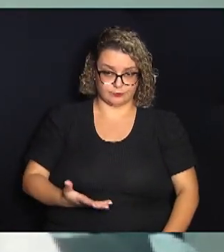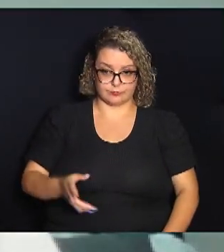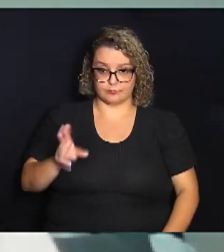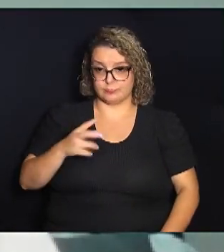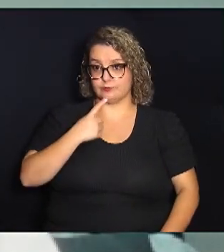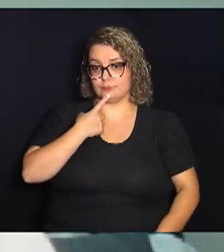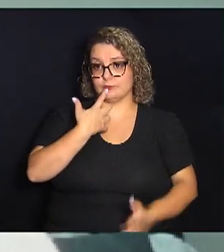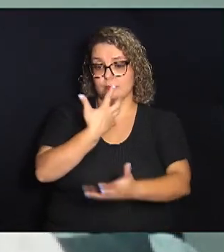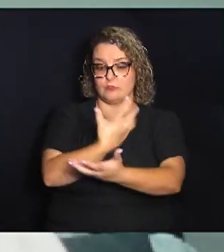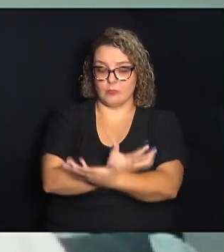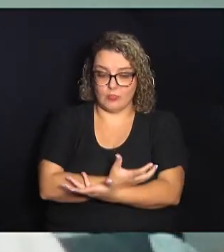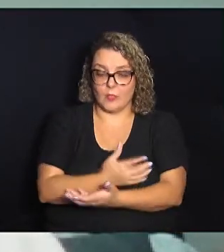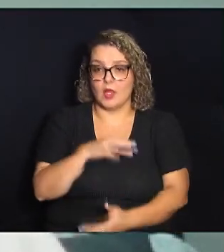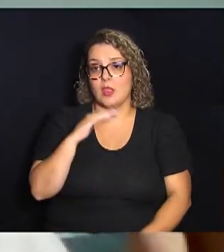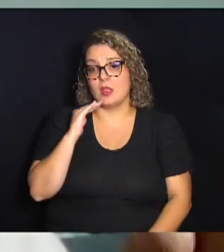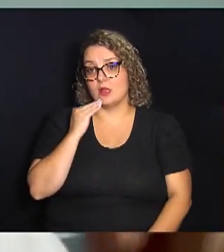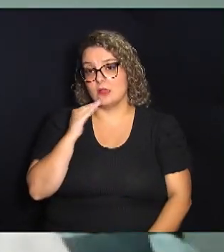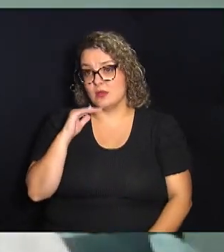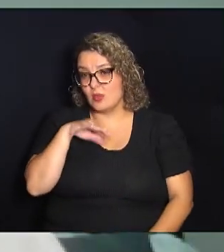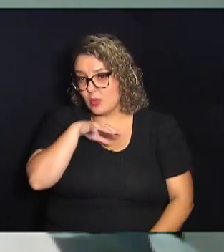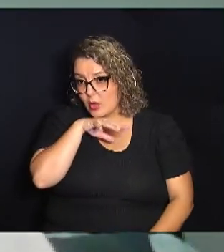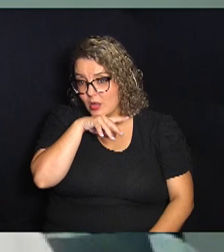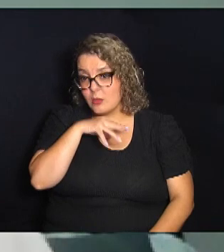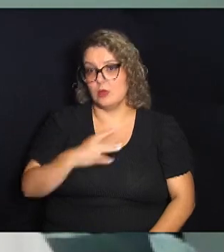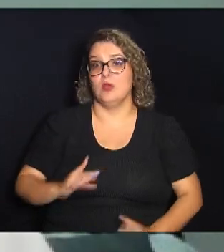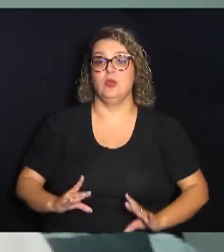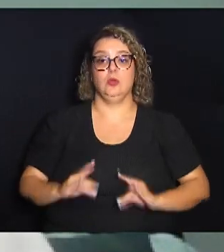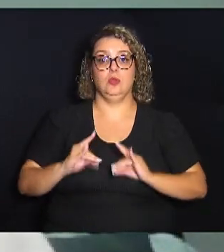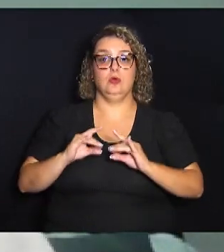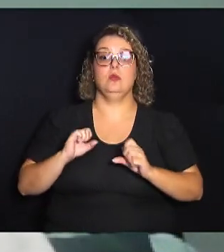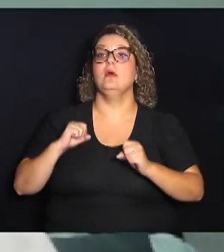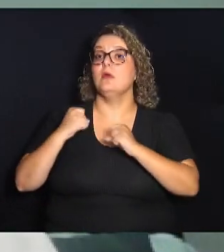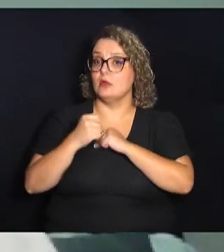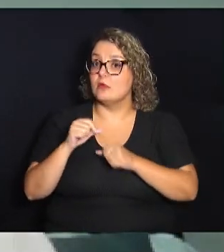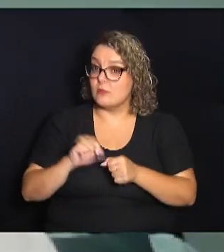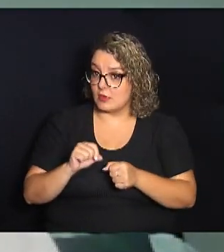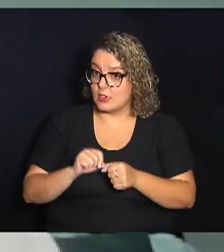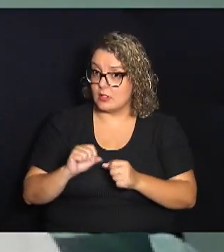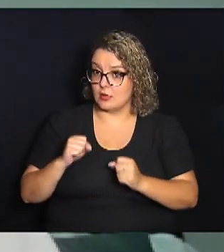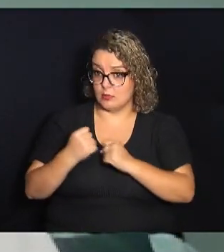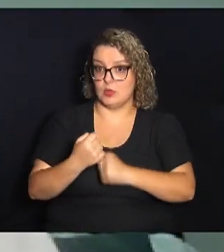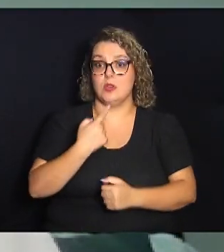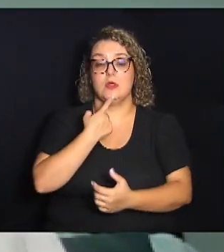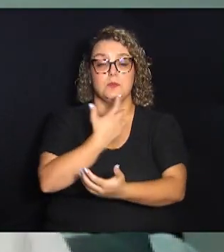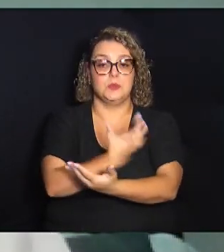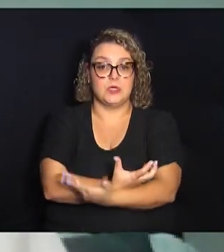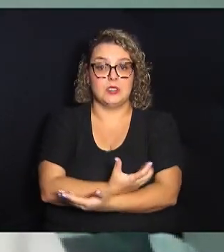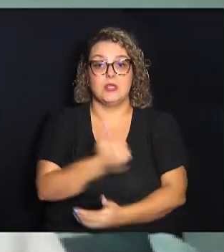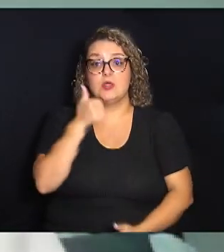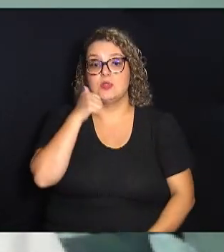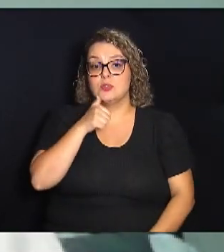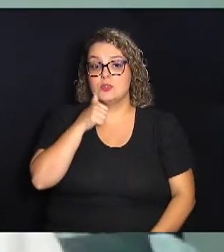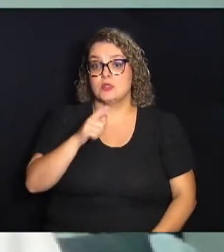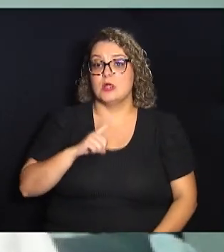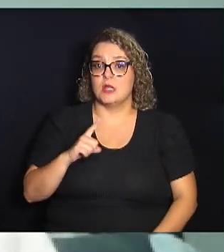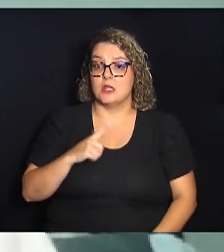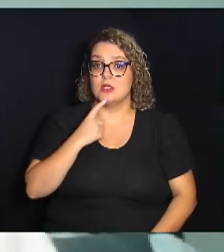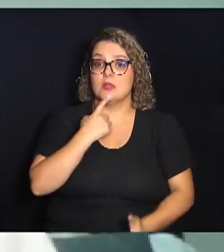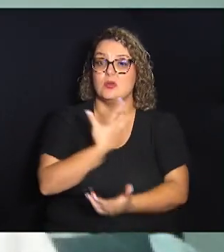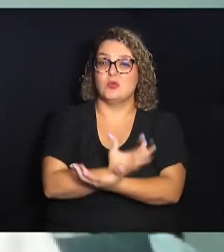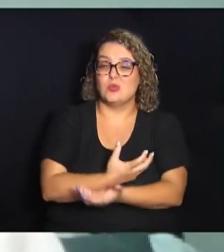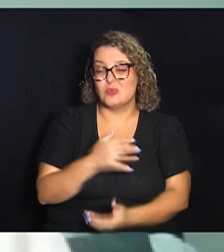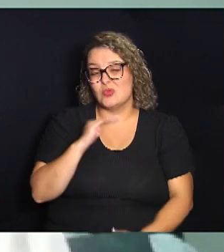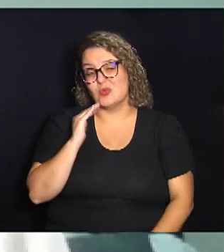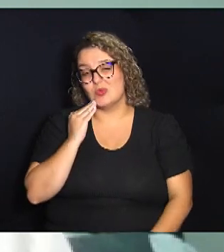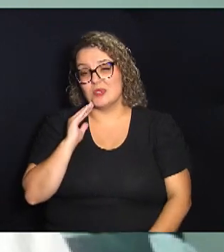ossos ficaram ruins, porque o hormônio faz uma proteção óssea, tá? E essa mulher tem um osso ruinzinho, chega